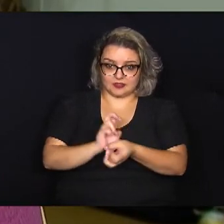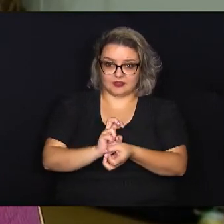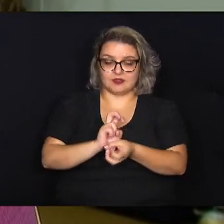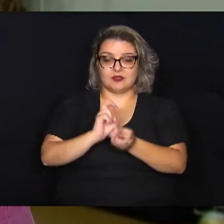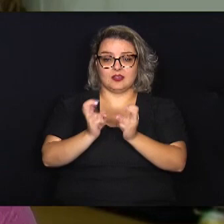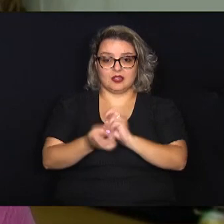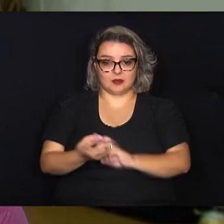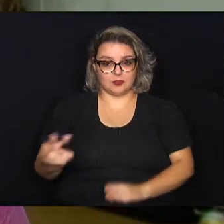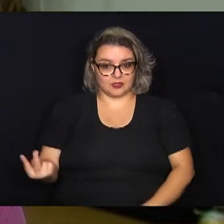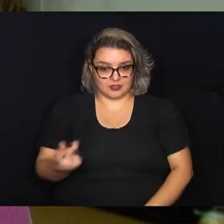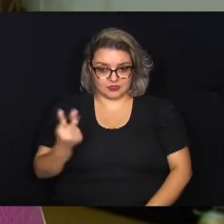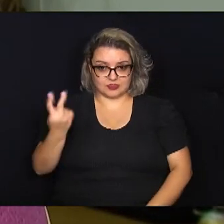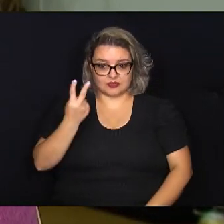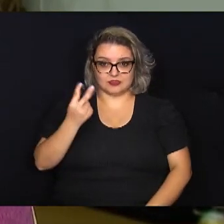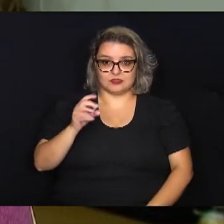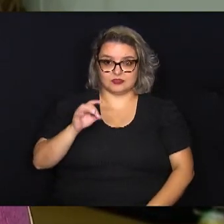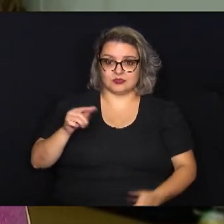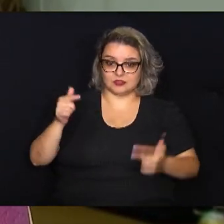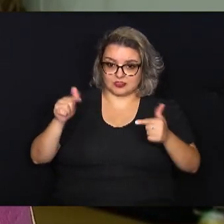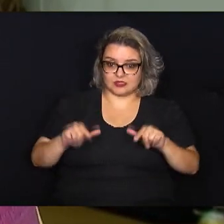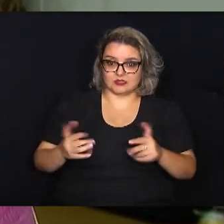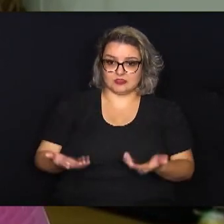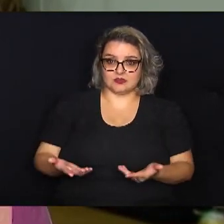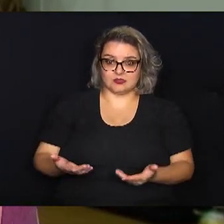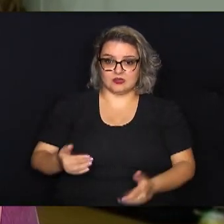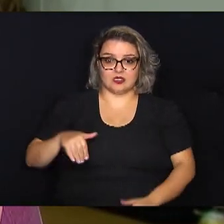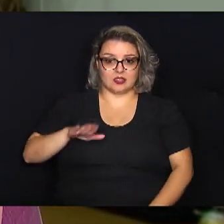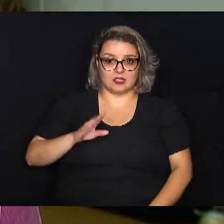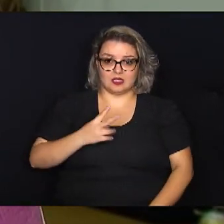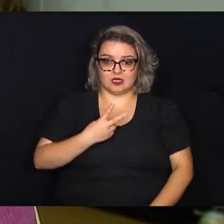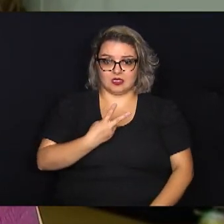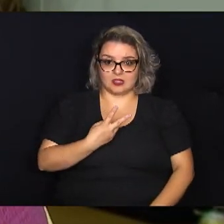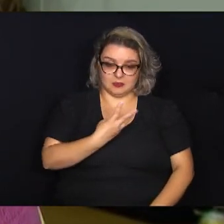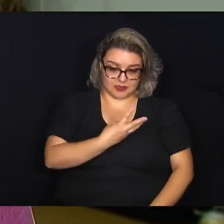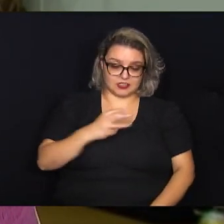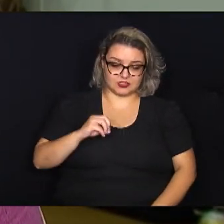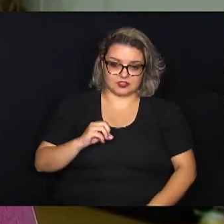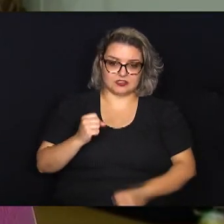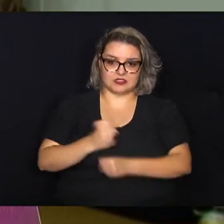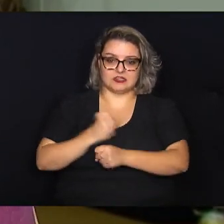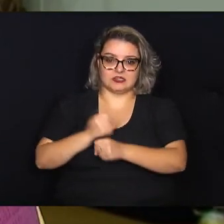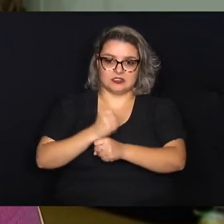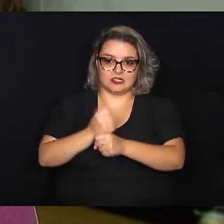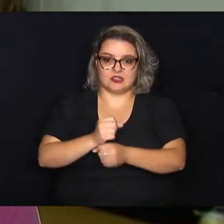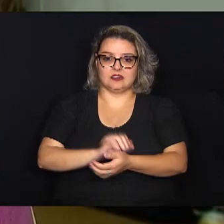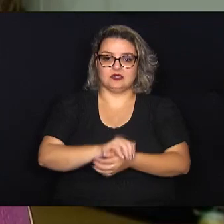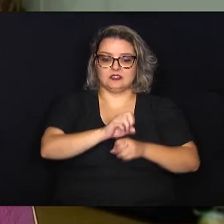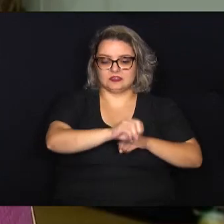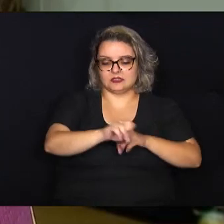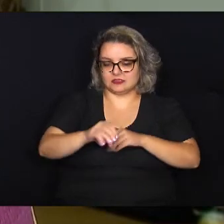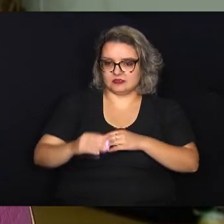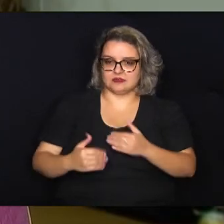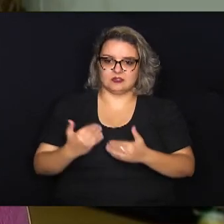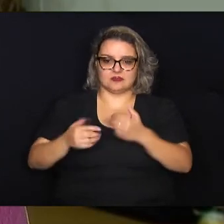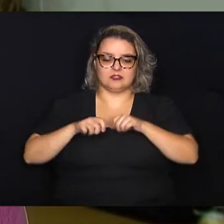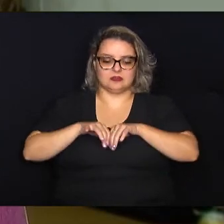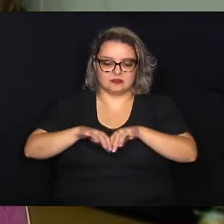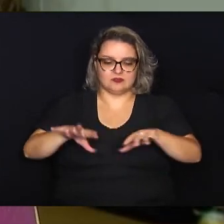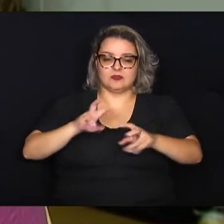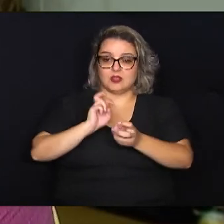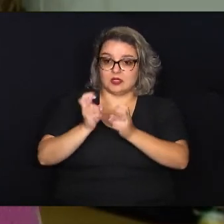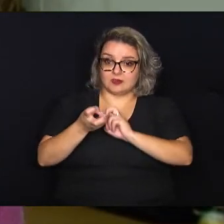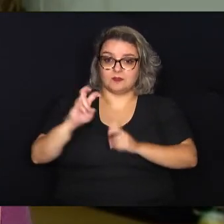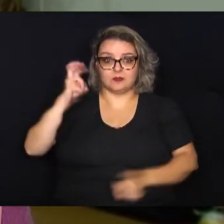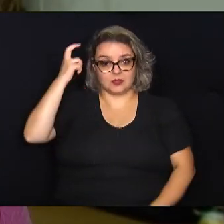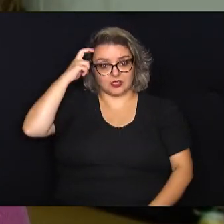Valor. Só nesse espaço, eles estão aqui há mais de 30 anos, né, ensinando, disseminando a capoeira, a cultura da